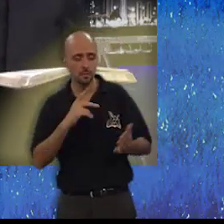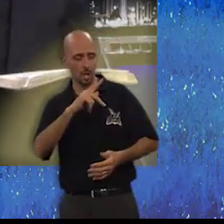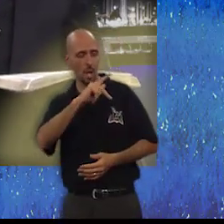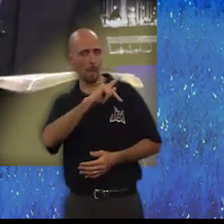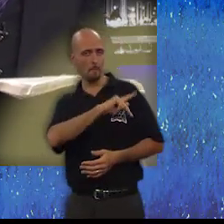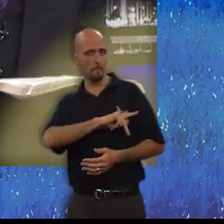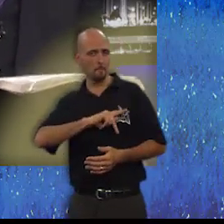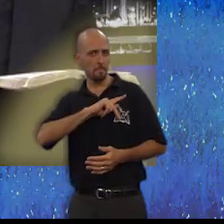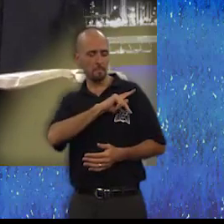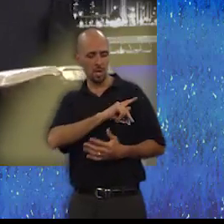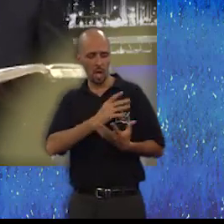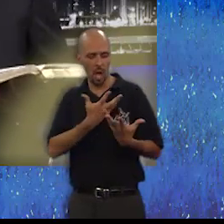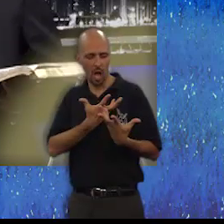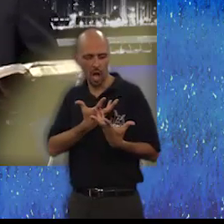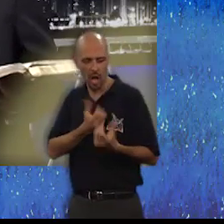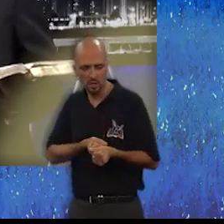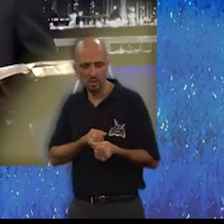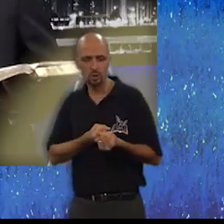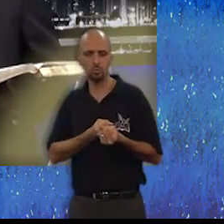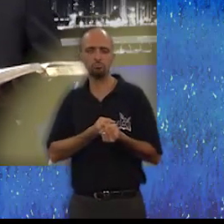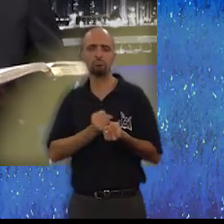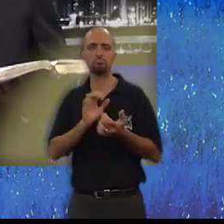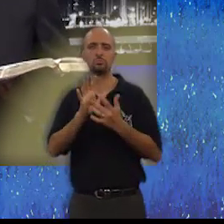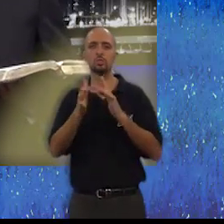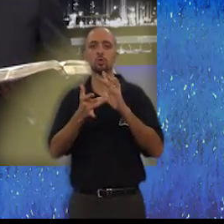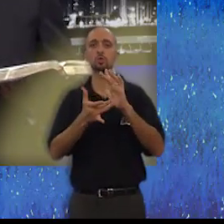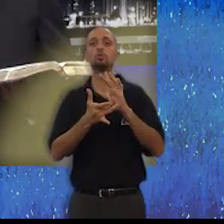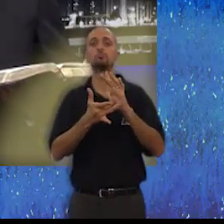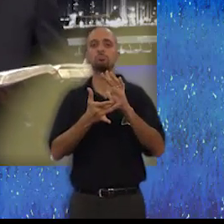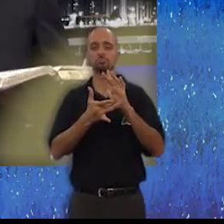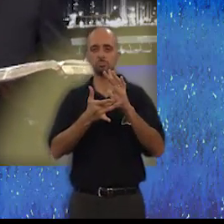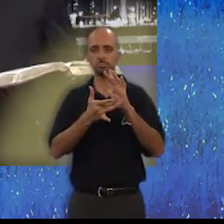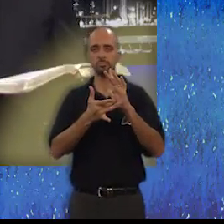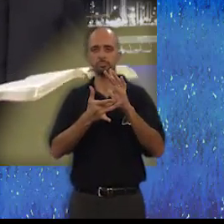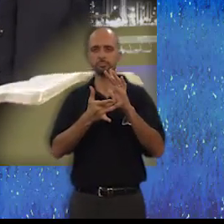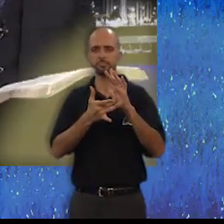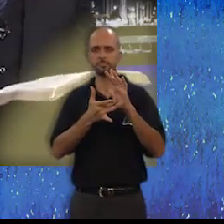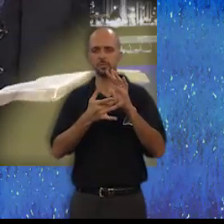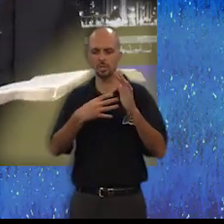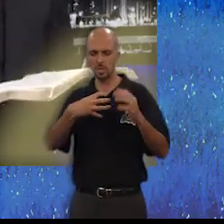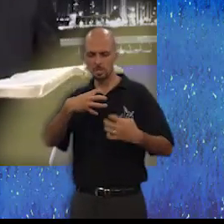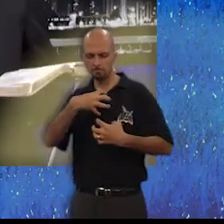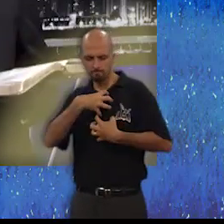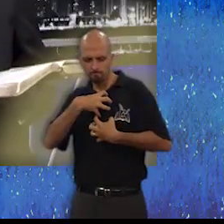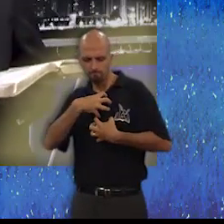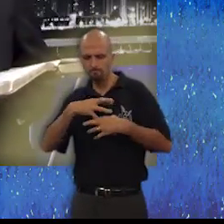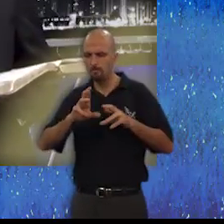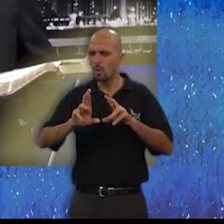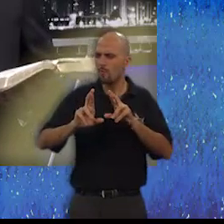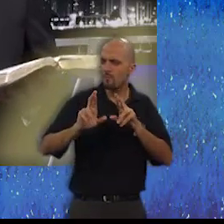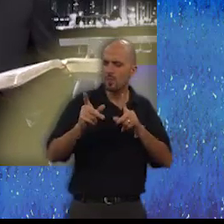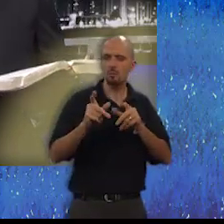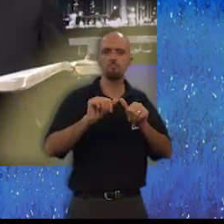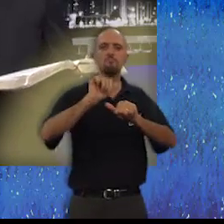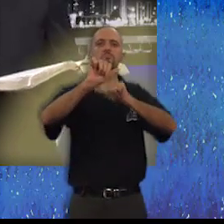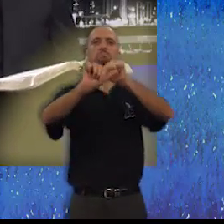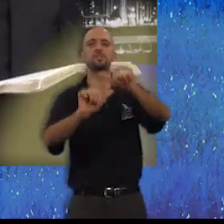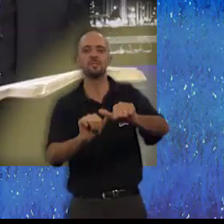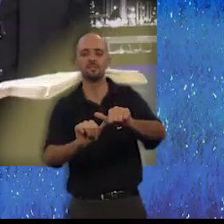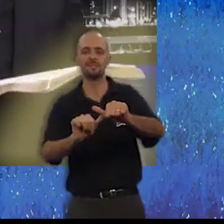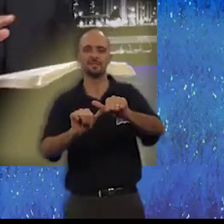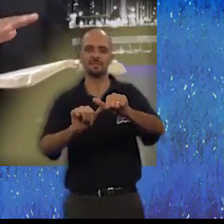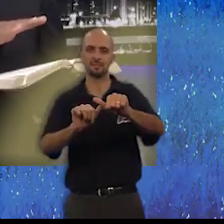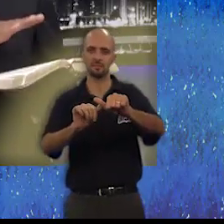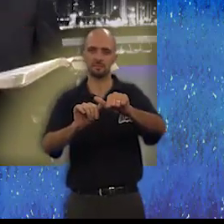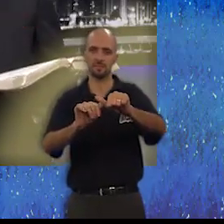depois que se converteu, o seu nome passou a ser Paulo. E Paulo escreveu 14 livros da Bíblia.